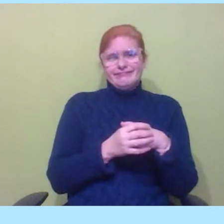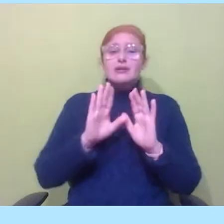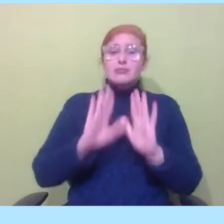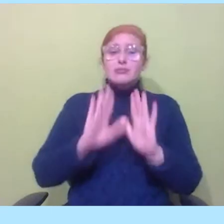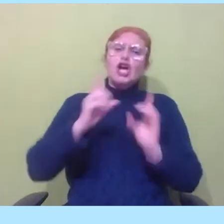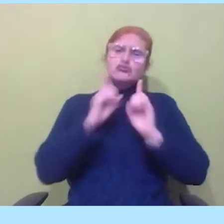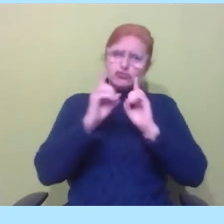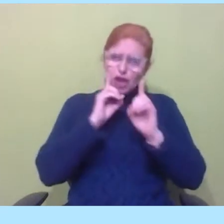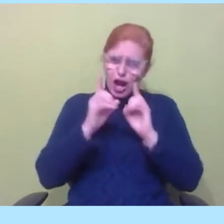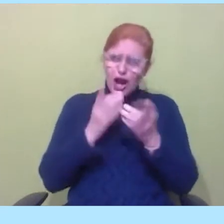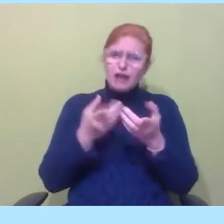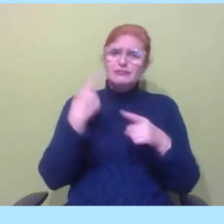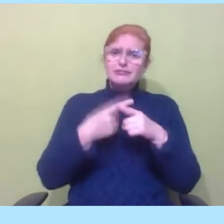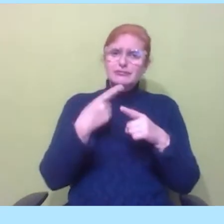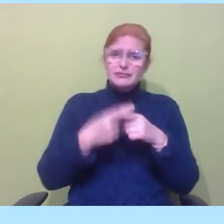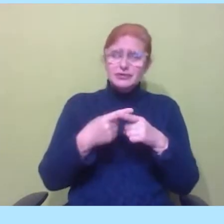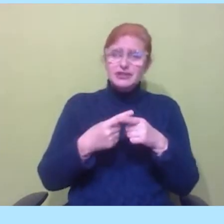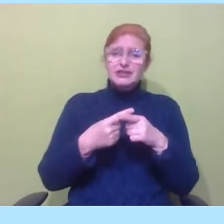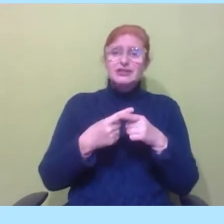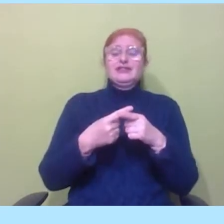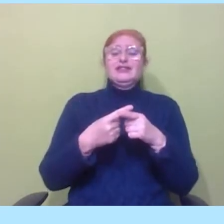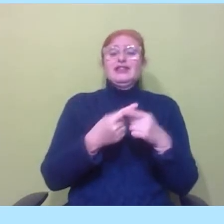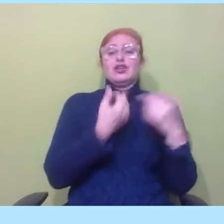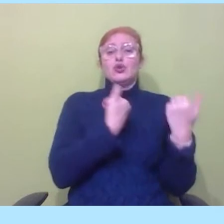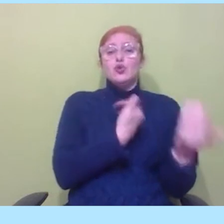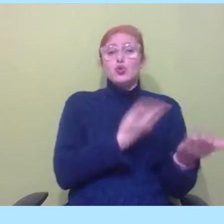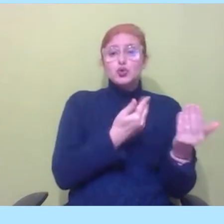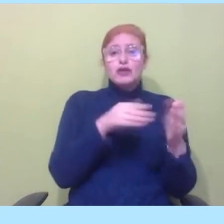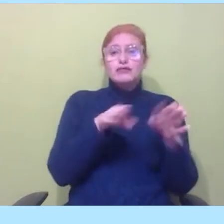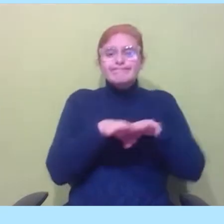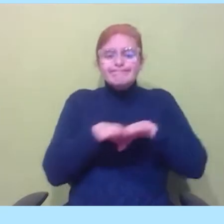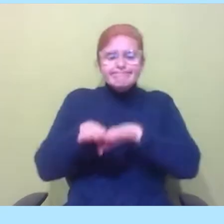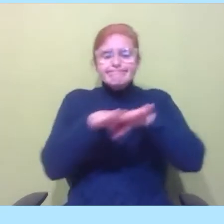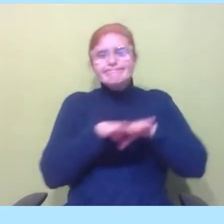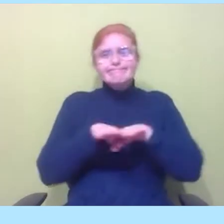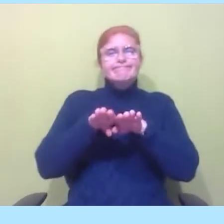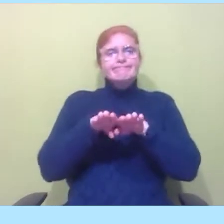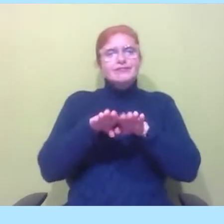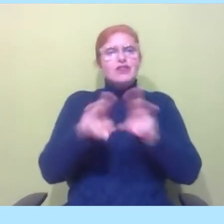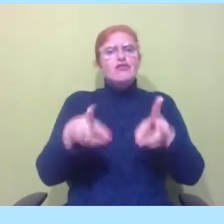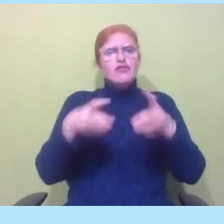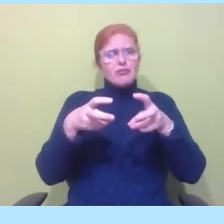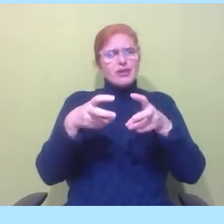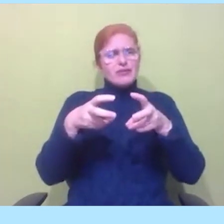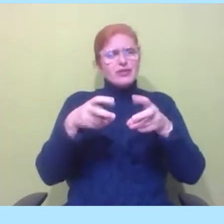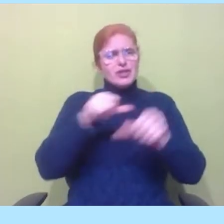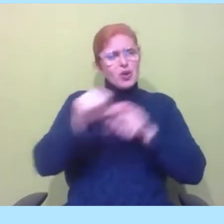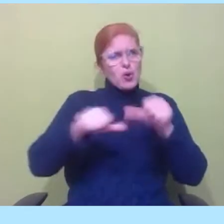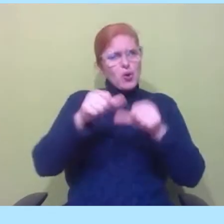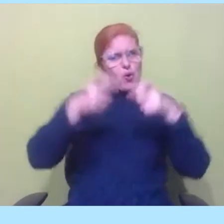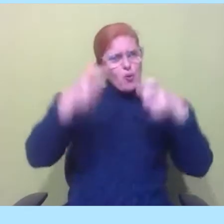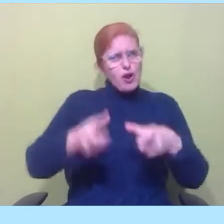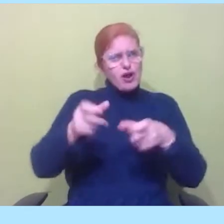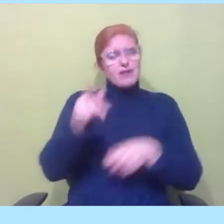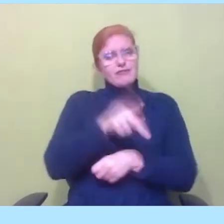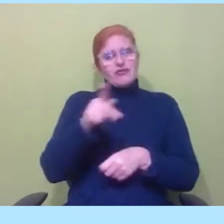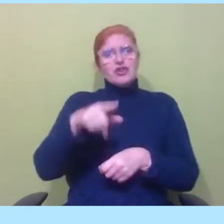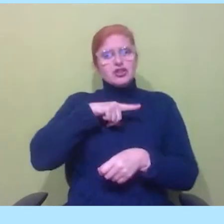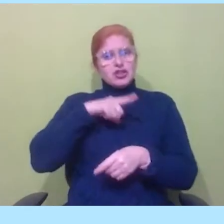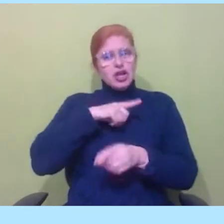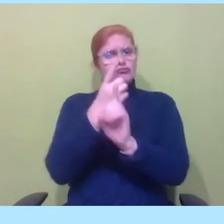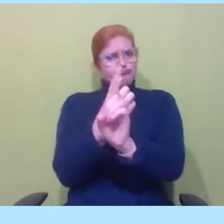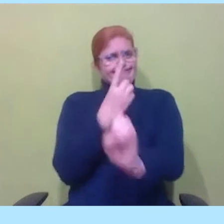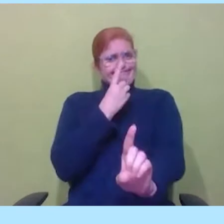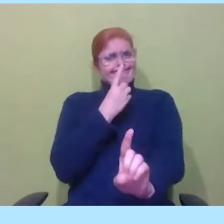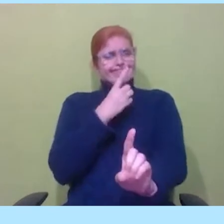na horizontalidade, né, e vão olhar para a gente no lugar da professora com essa distância, com esse distanciamento, porque é da